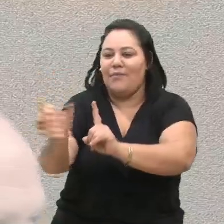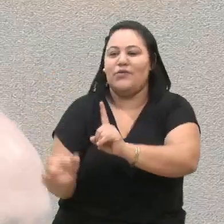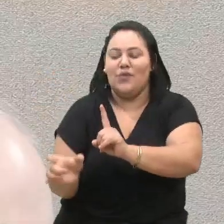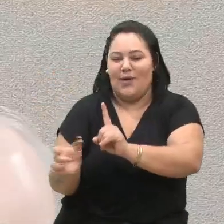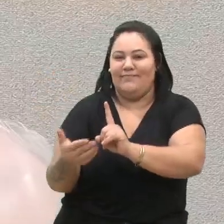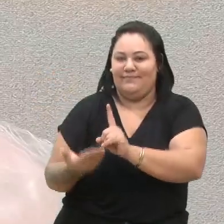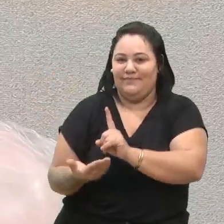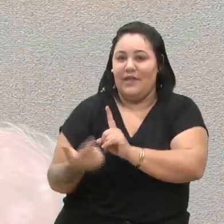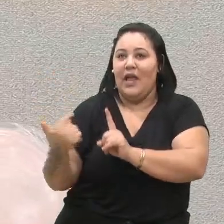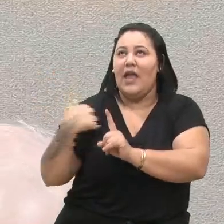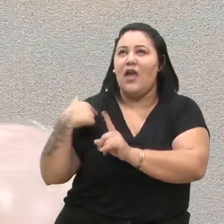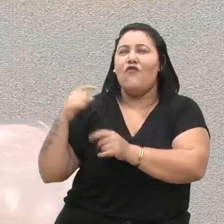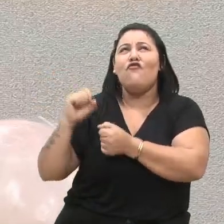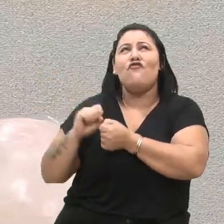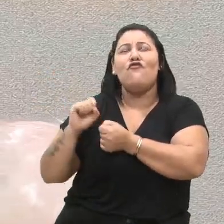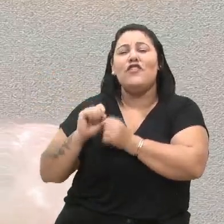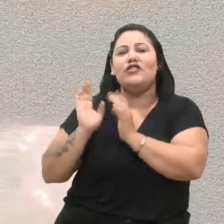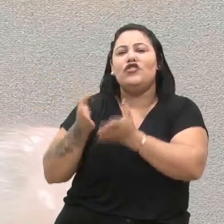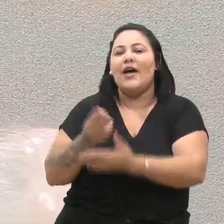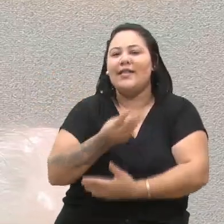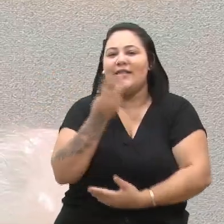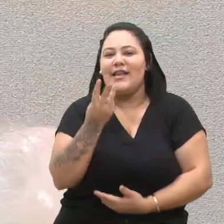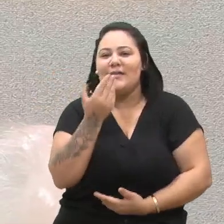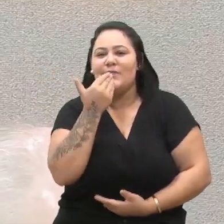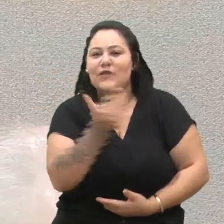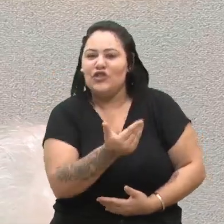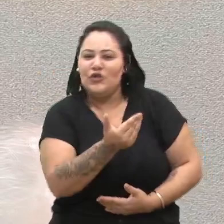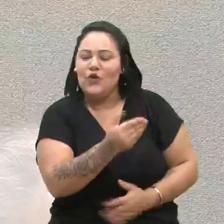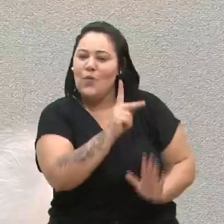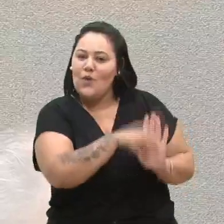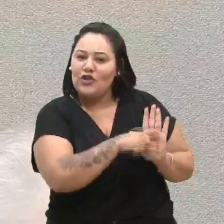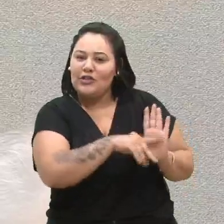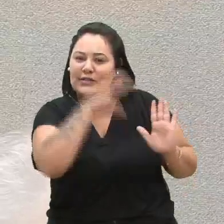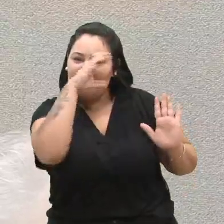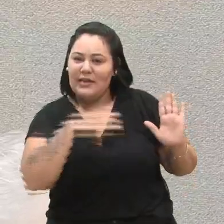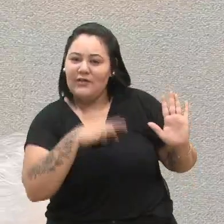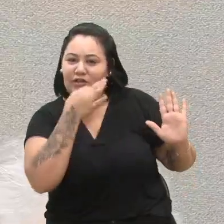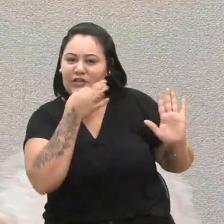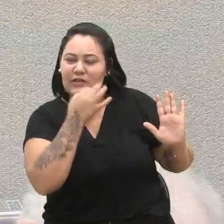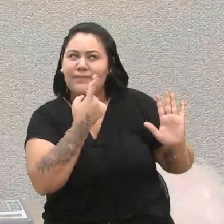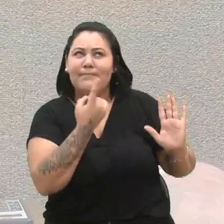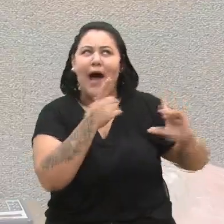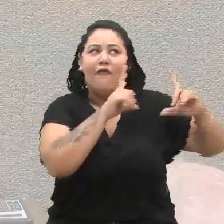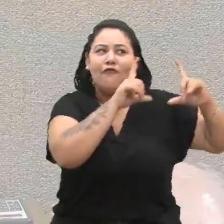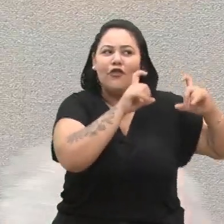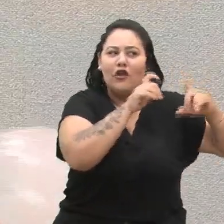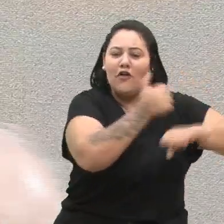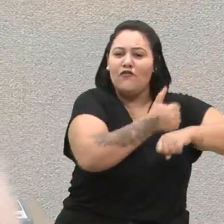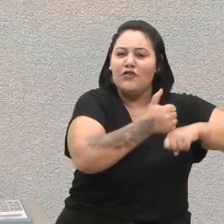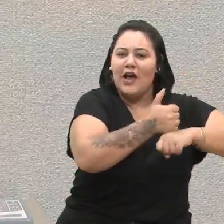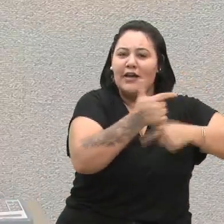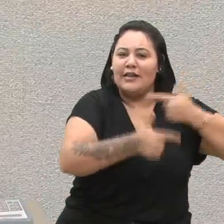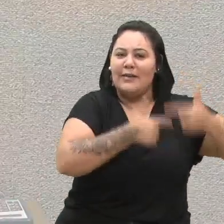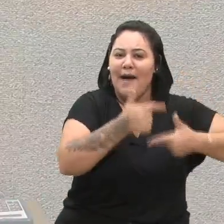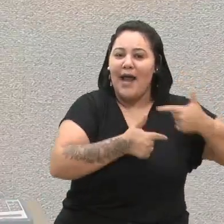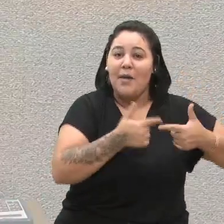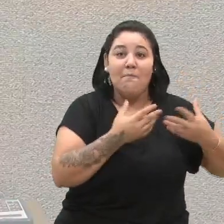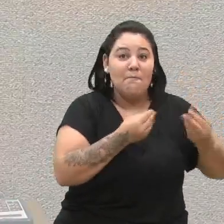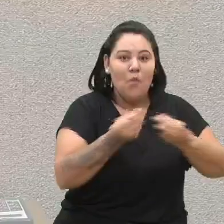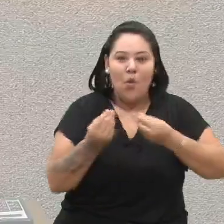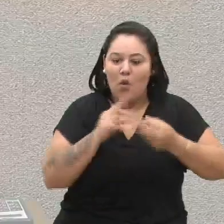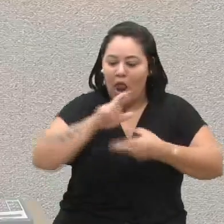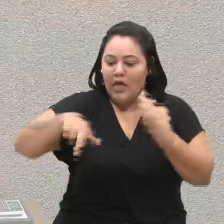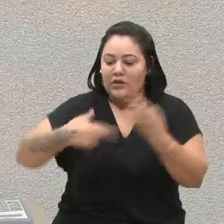fiz 3 pedidos de solicitação, projetos de cidadão caxiense. Há uma fotógrafa que trabalha muito a questão social